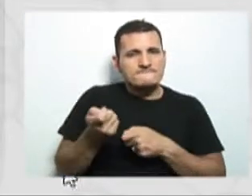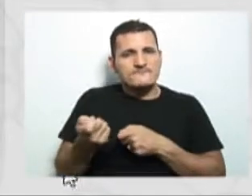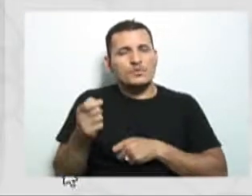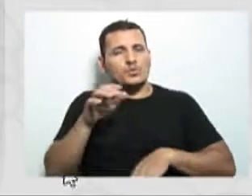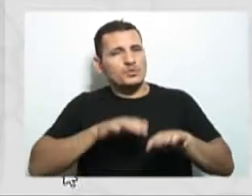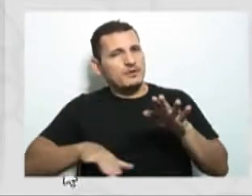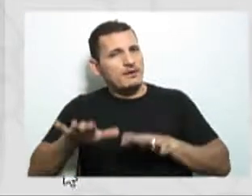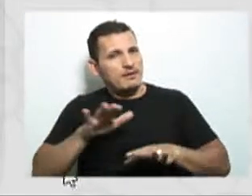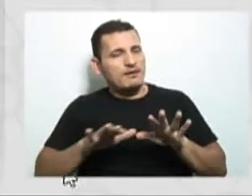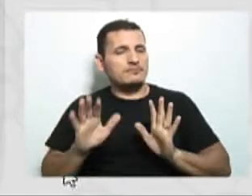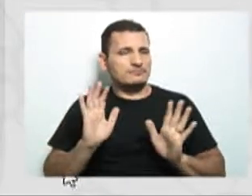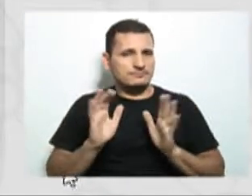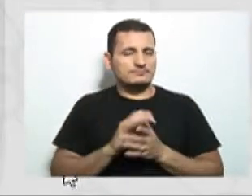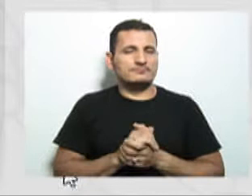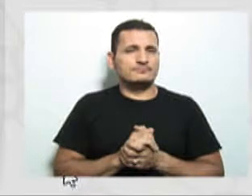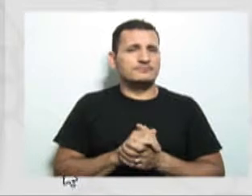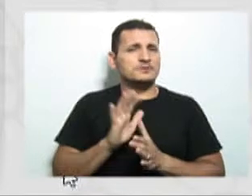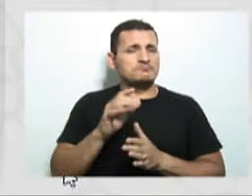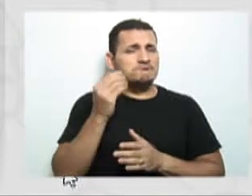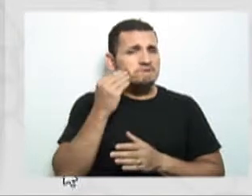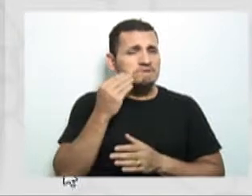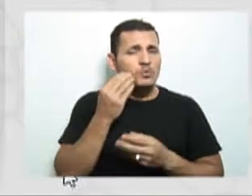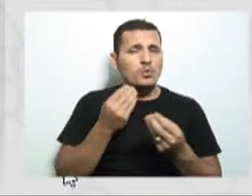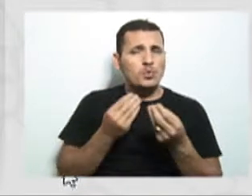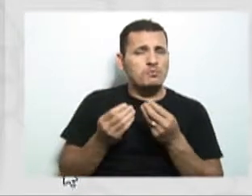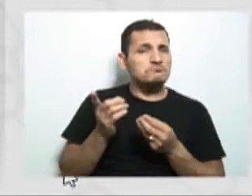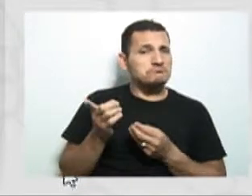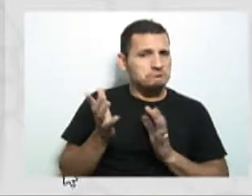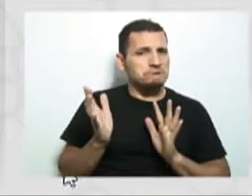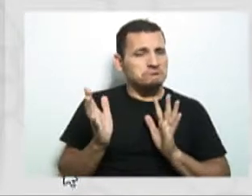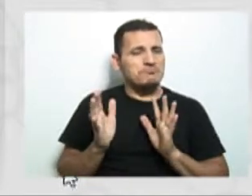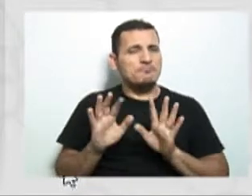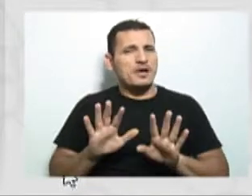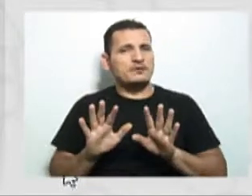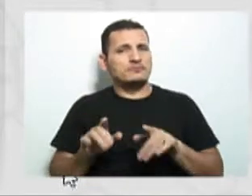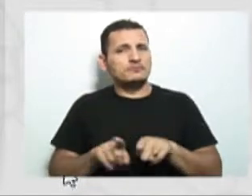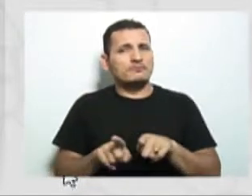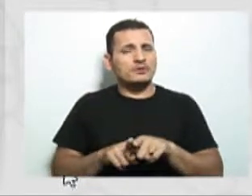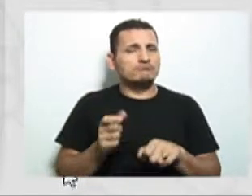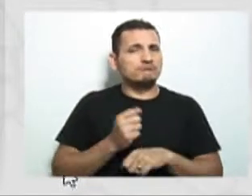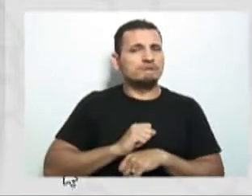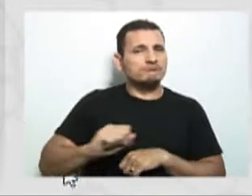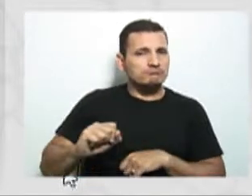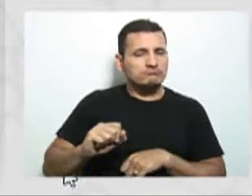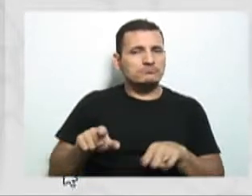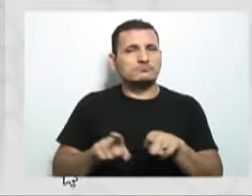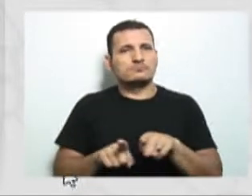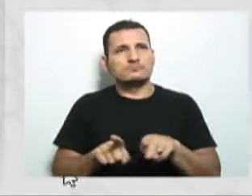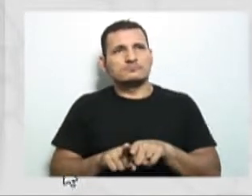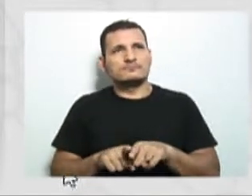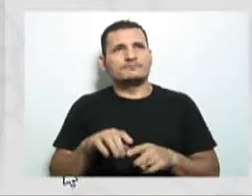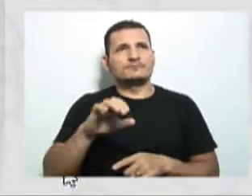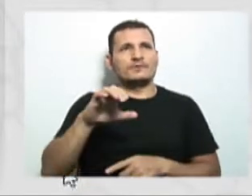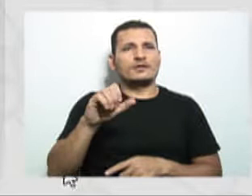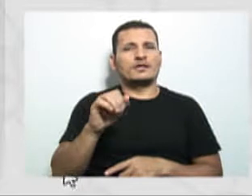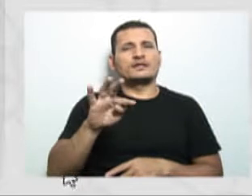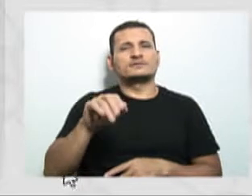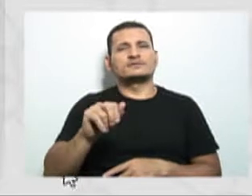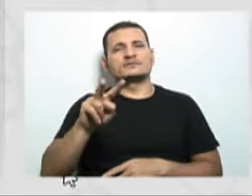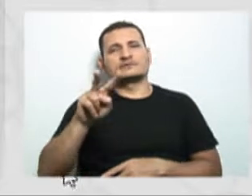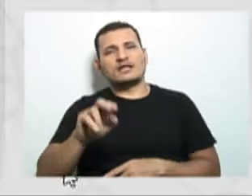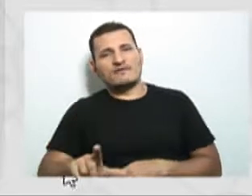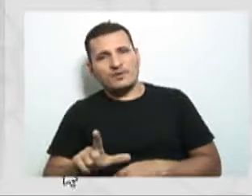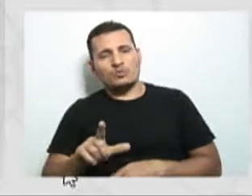envolva, consiga trabalhar da forma como ele quer, mas também seja defensivo. Negociador estável é aquele que também tem pé no